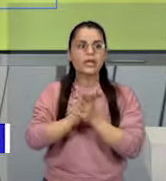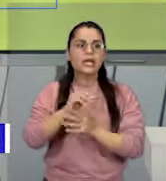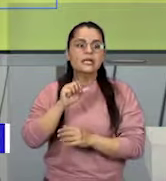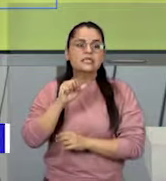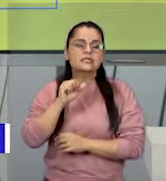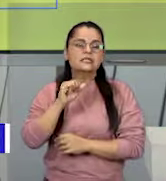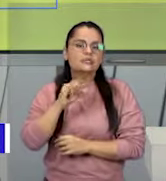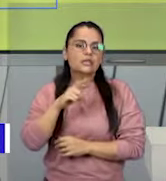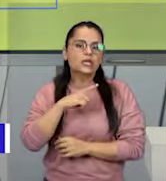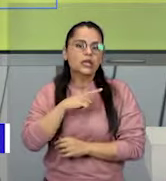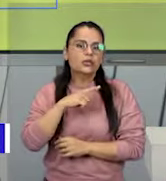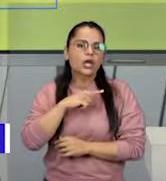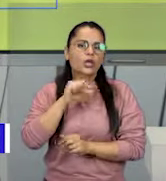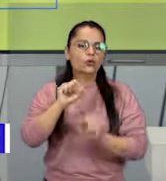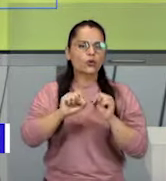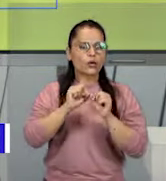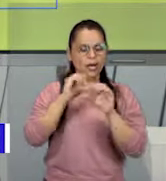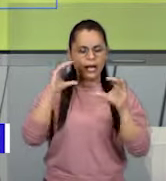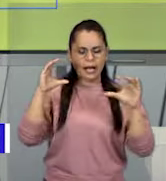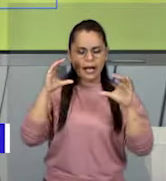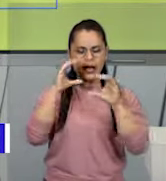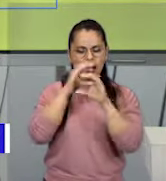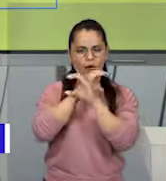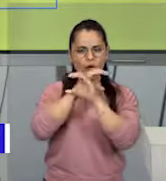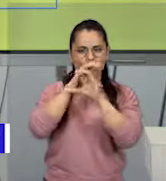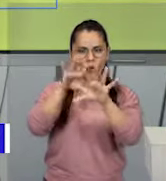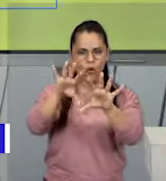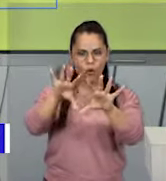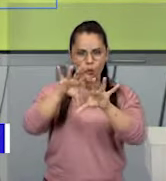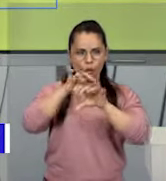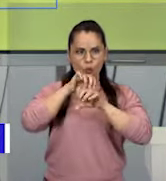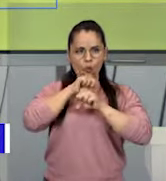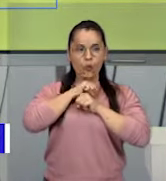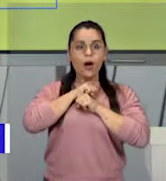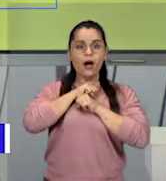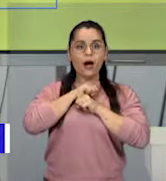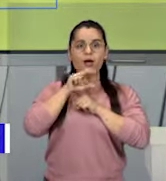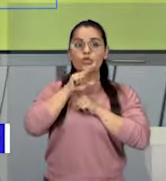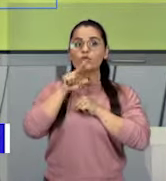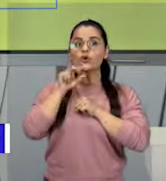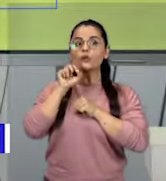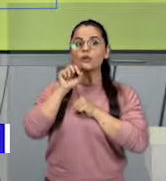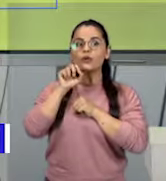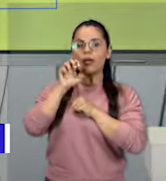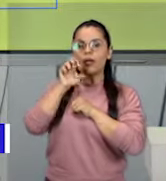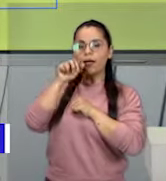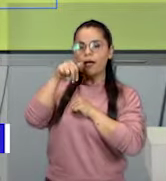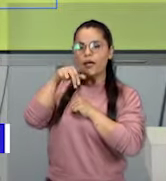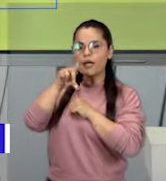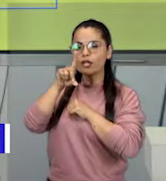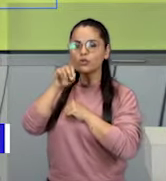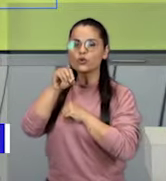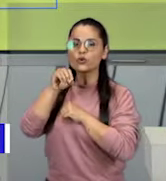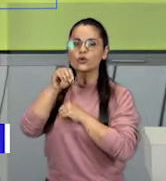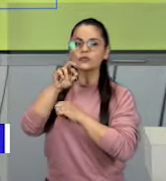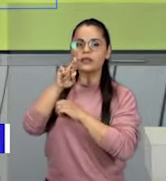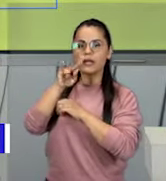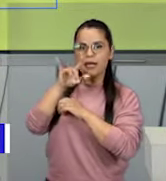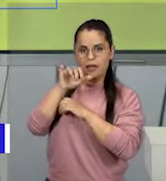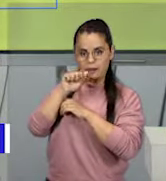quando esse calor ele entra no sistema nós chamamos essas reações endotérmicas